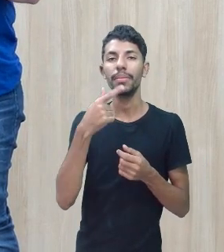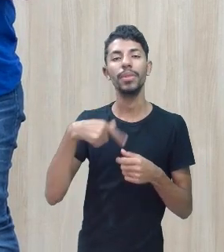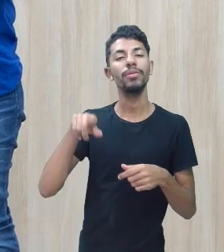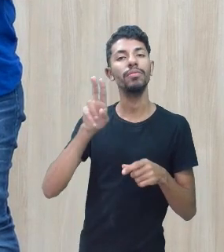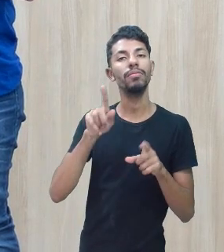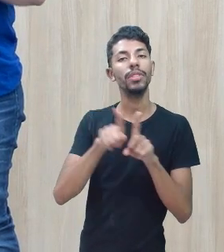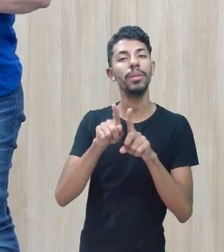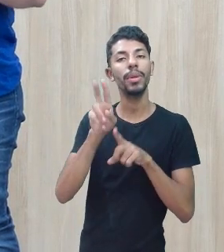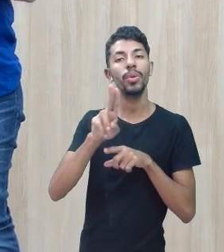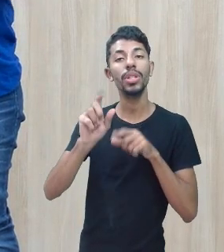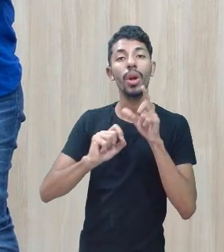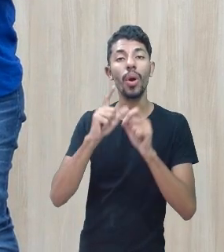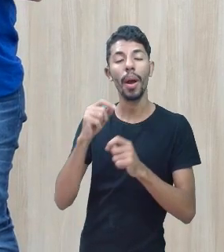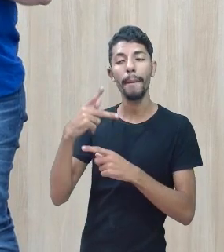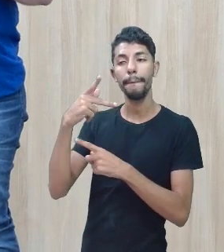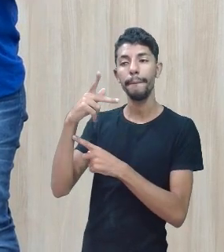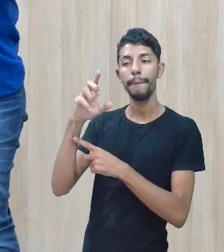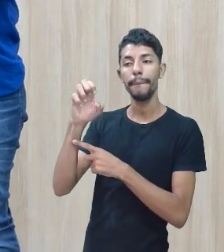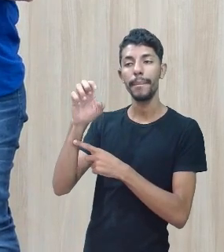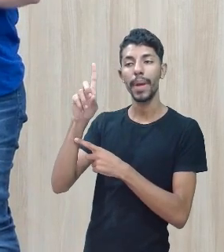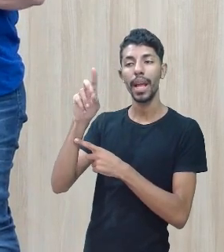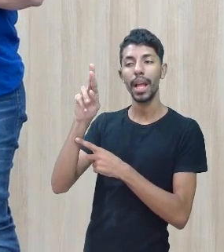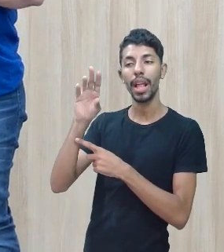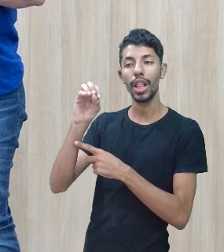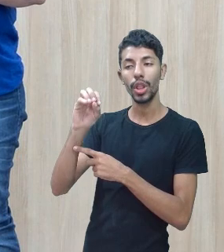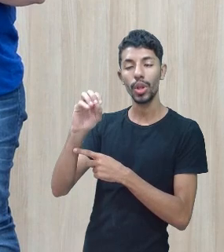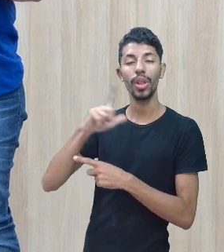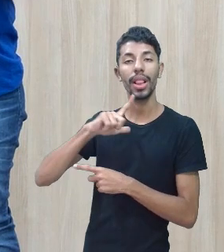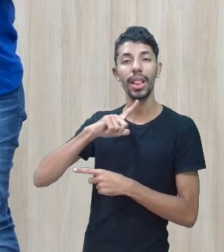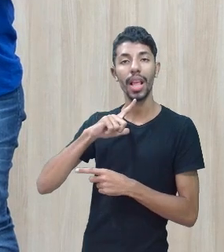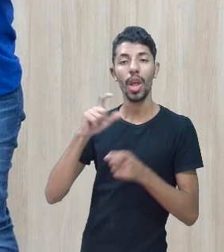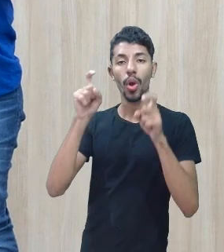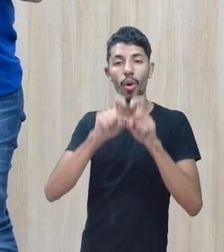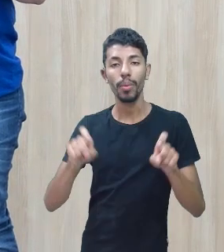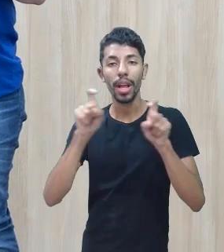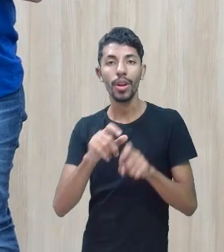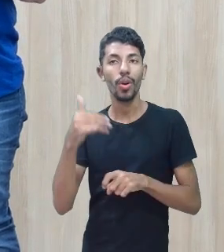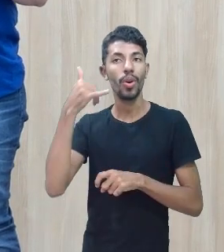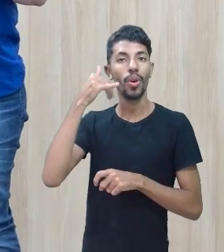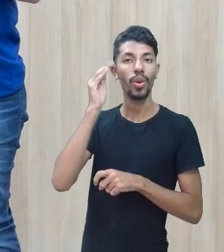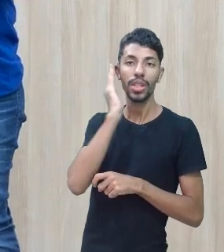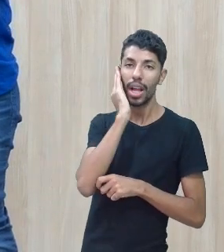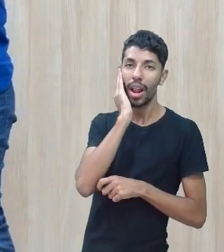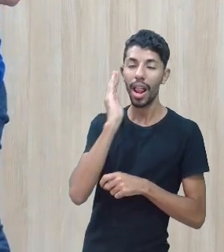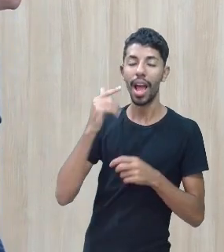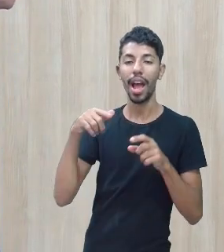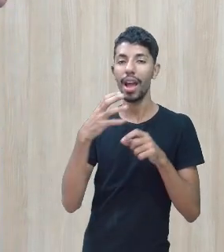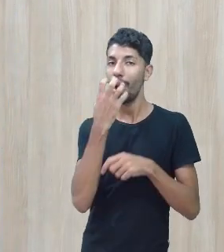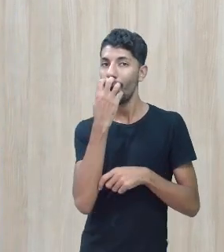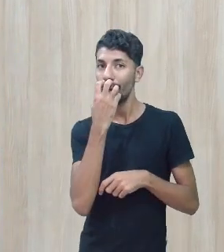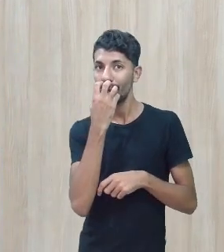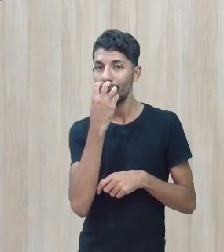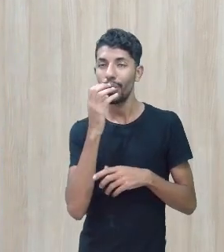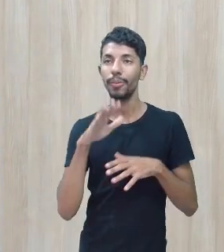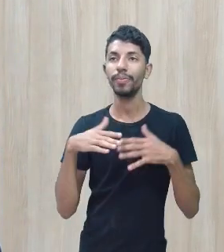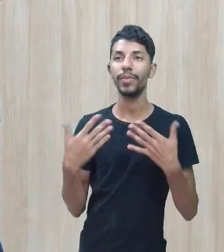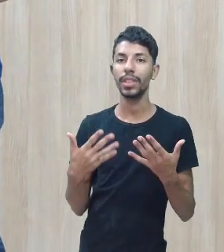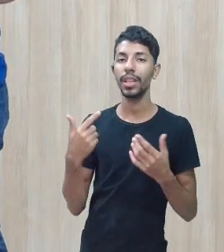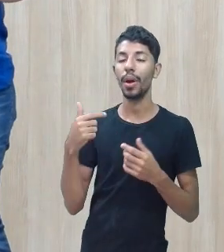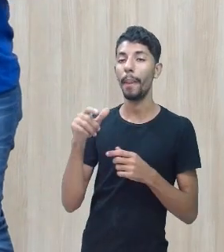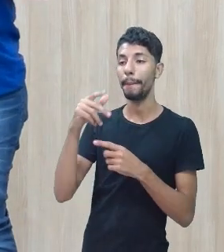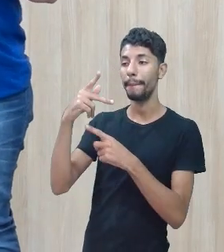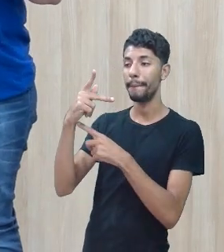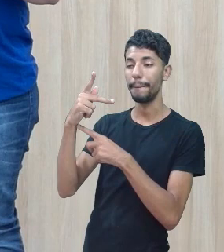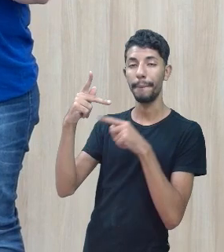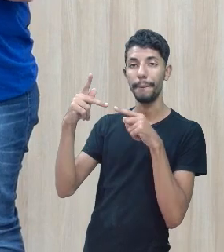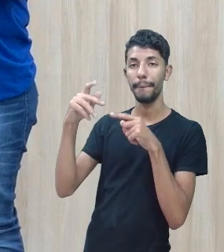um computador, um celular e um cachorro, eu estou falando que Pedro é o sujeito da oração